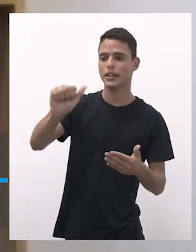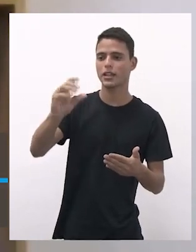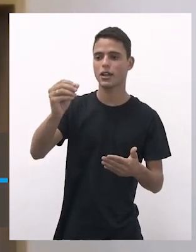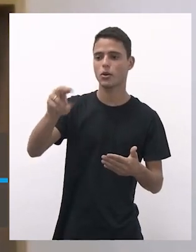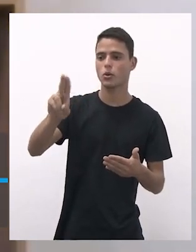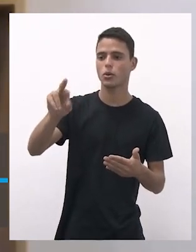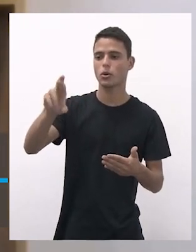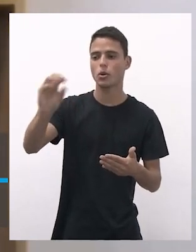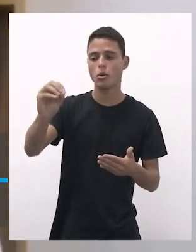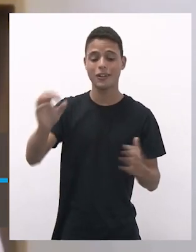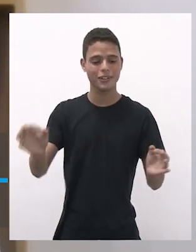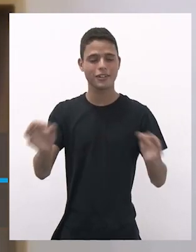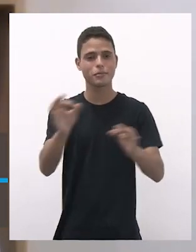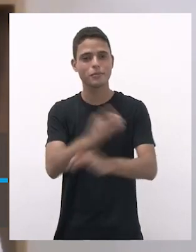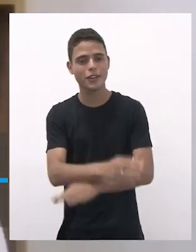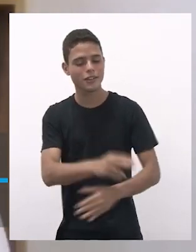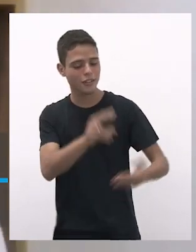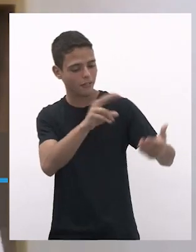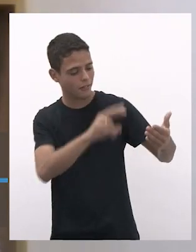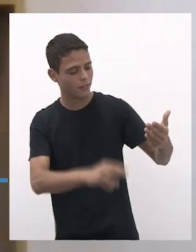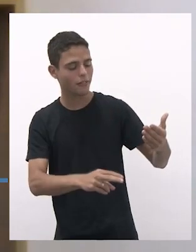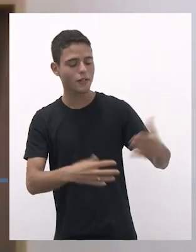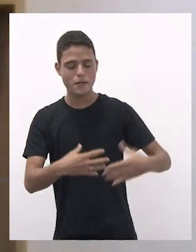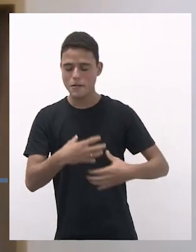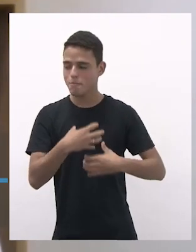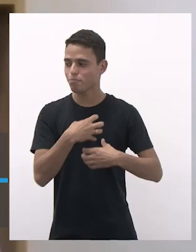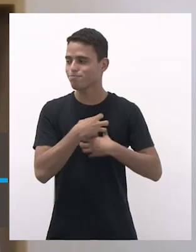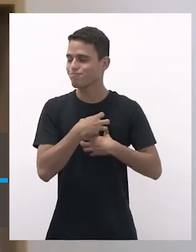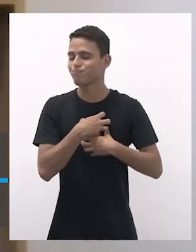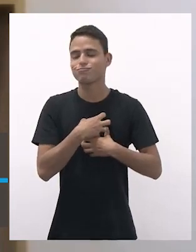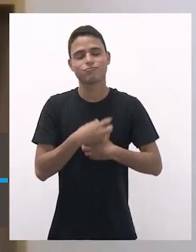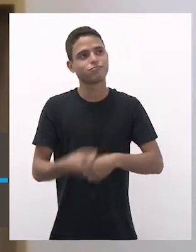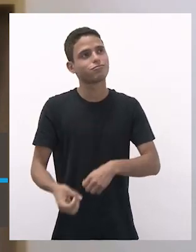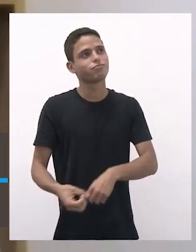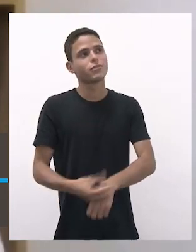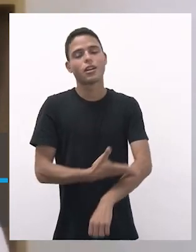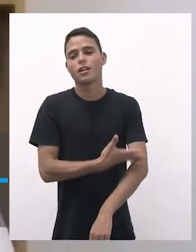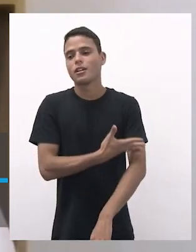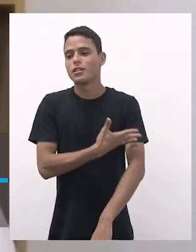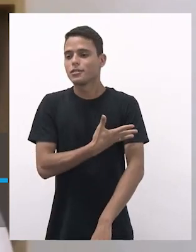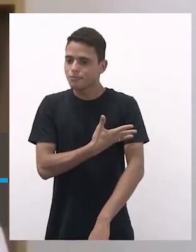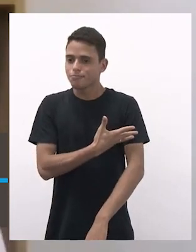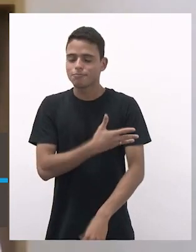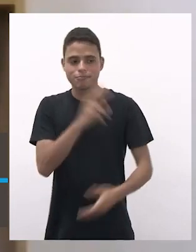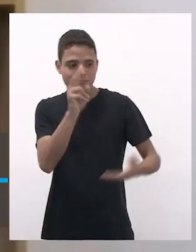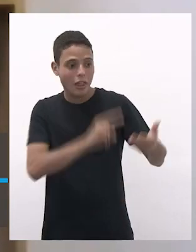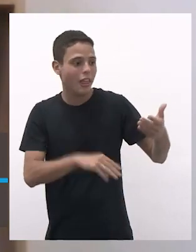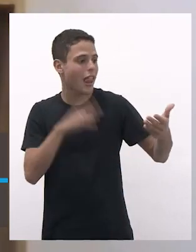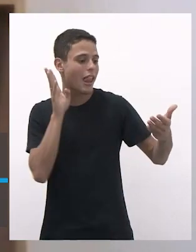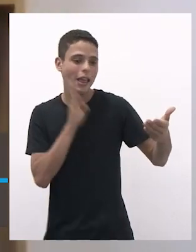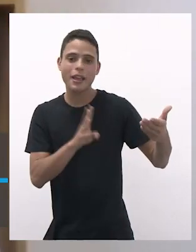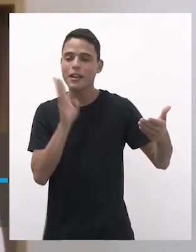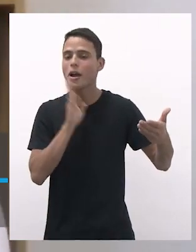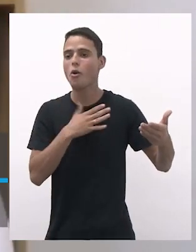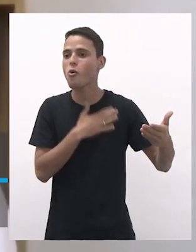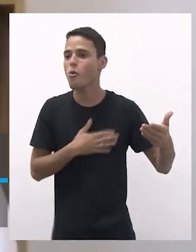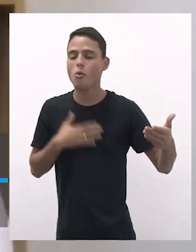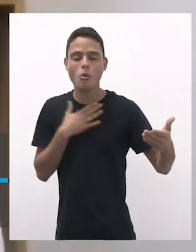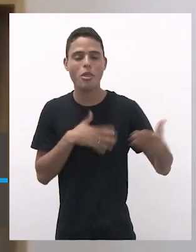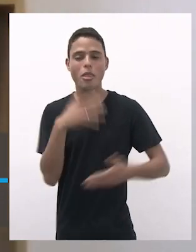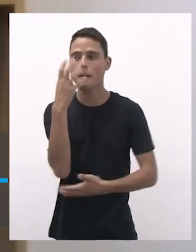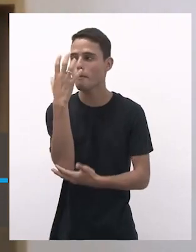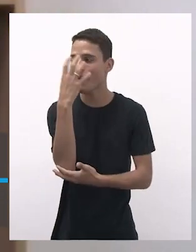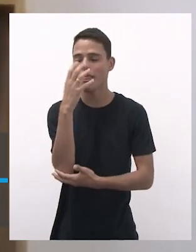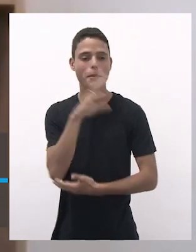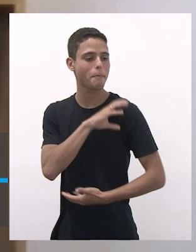terminei de ler, me deu um negócio assim no peito. Eu falei: Nossa, ler é muito legal. E desde